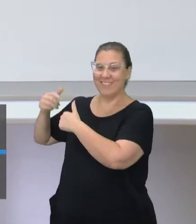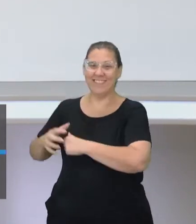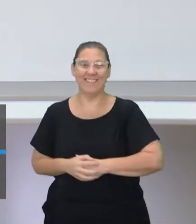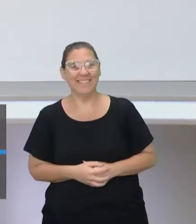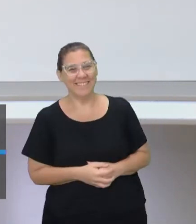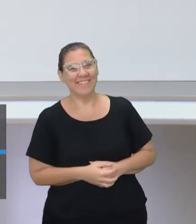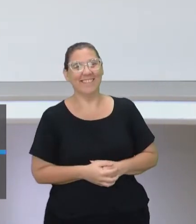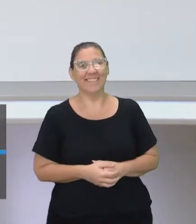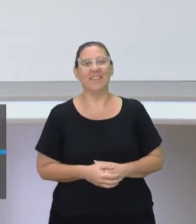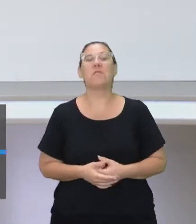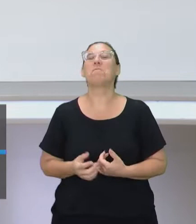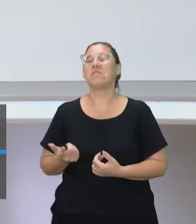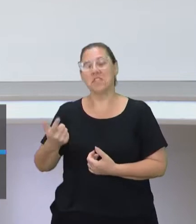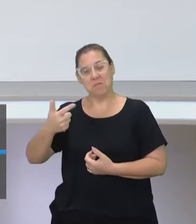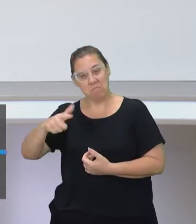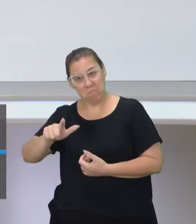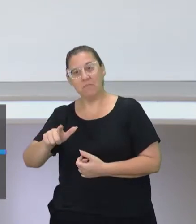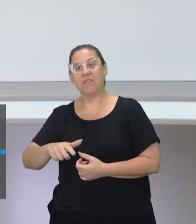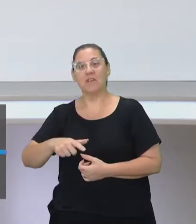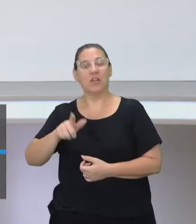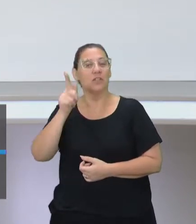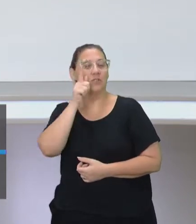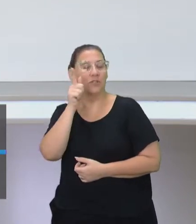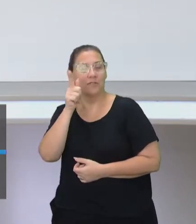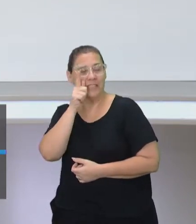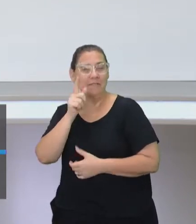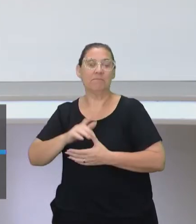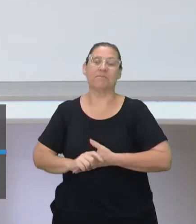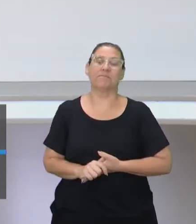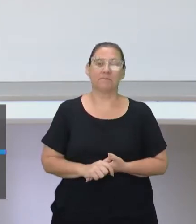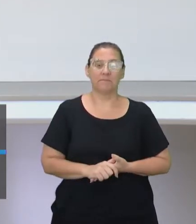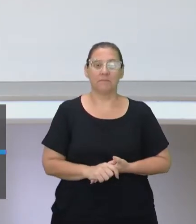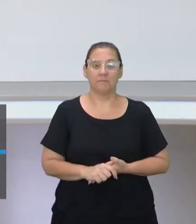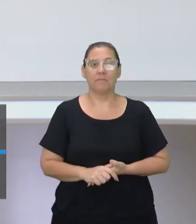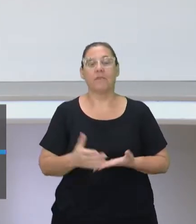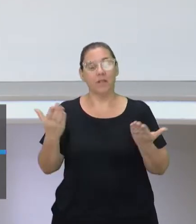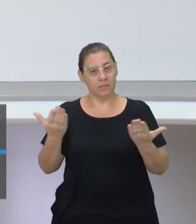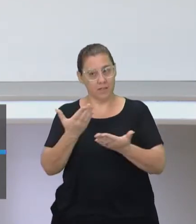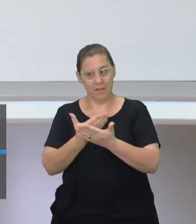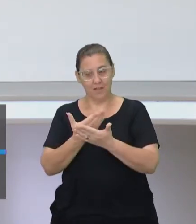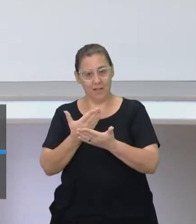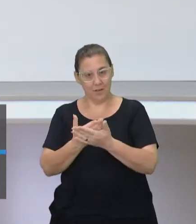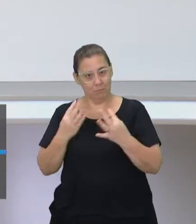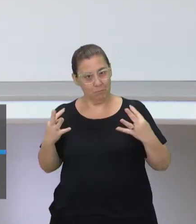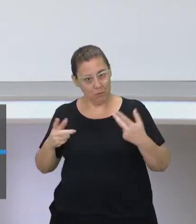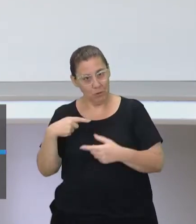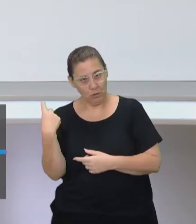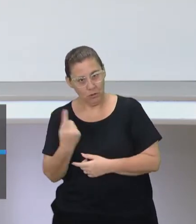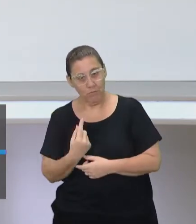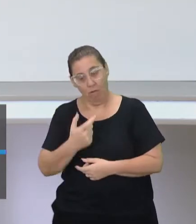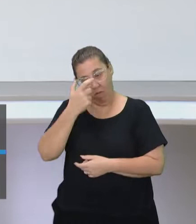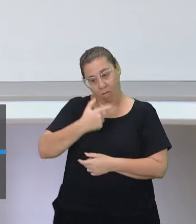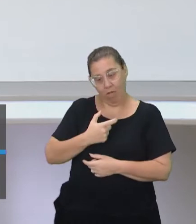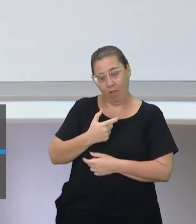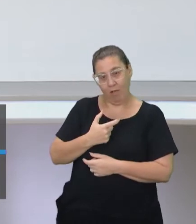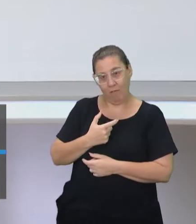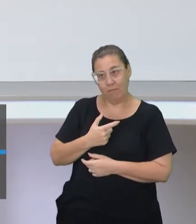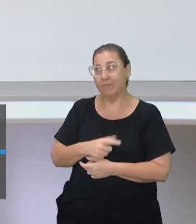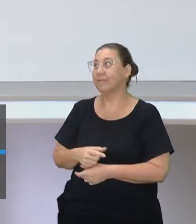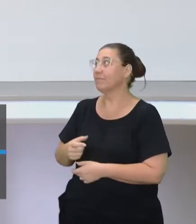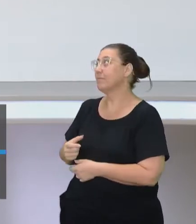bem? E na sequência, a Giovana. Então, olha só. Essa aula ela é feita por todos nós, né? Eu, a Jana que está